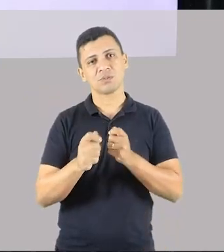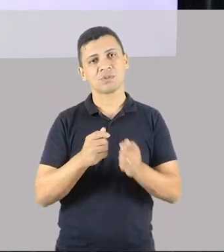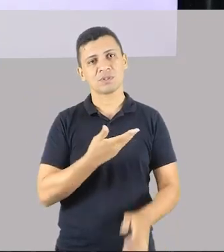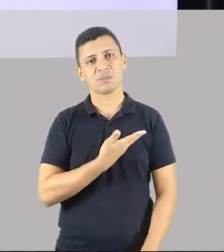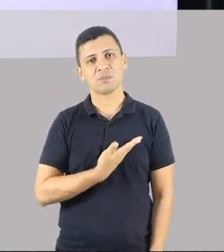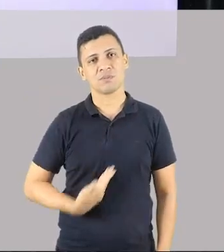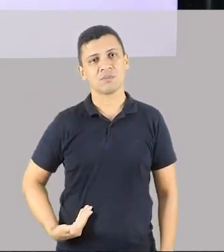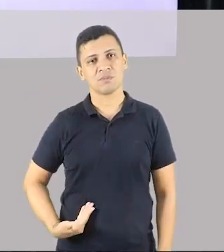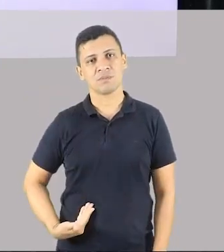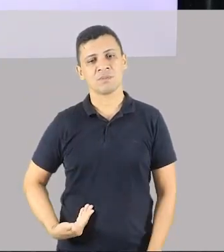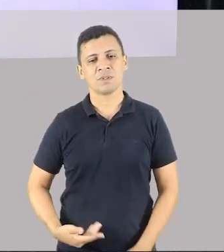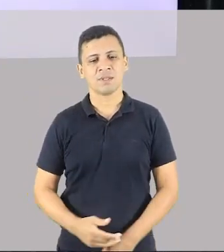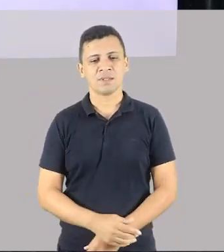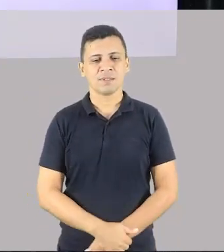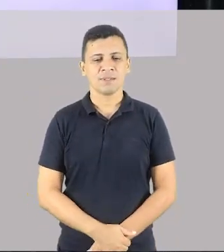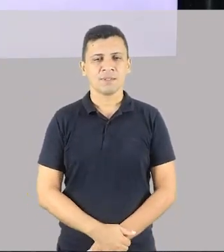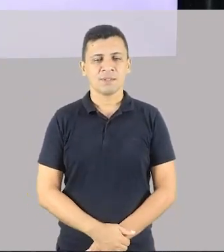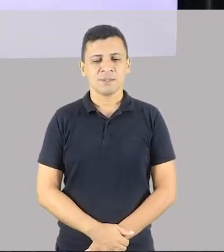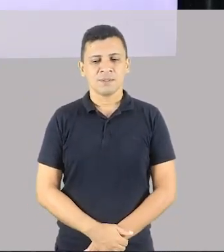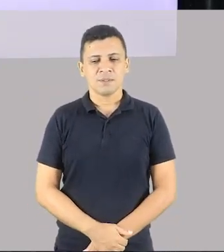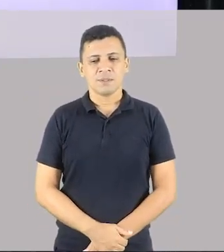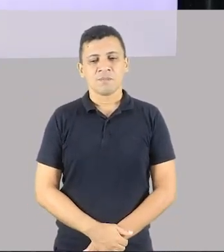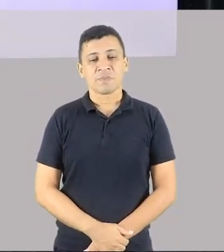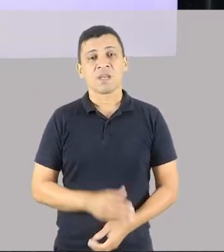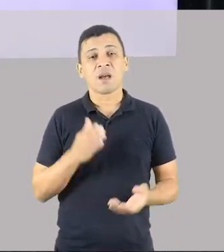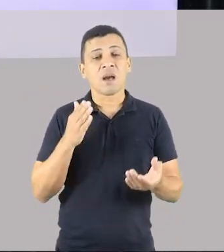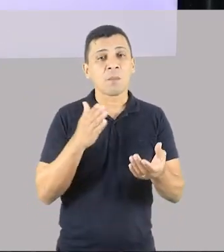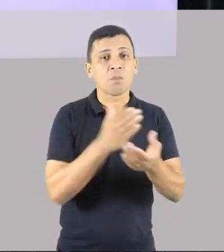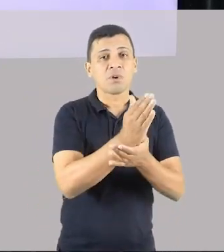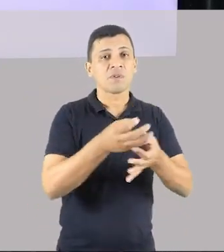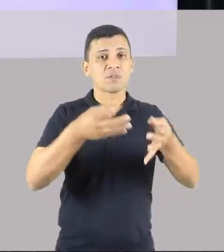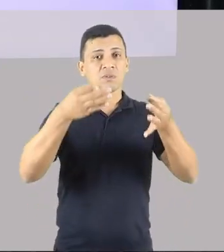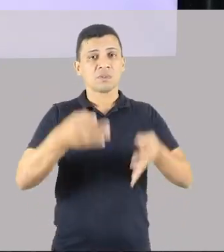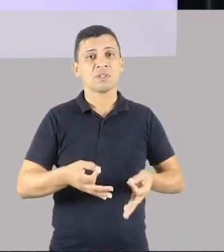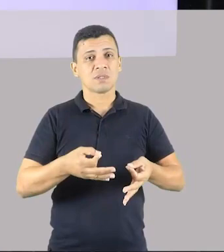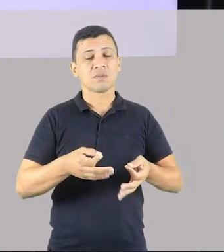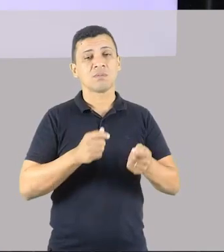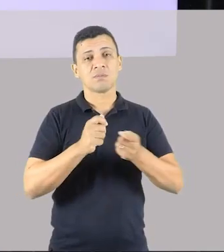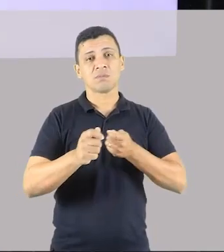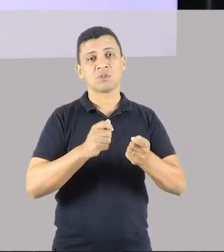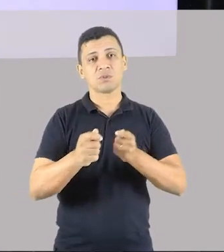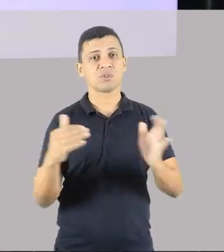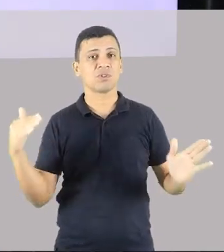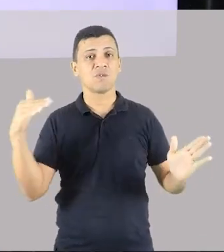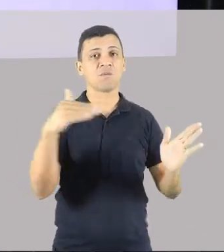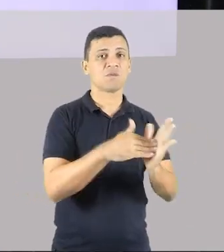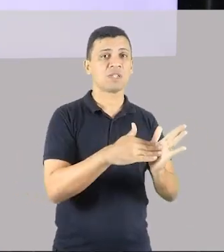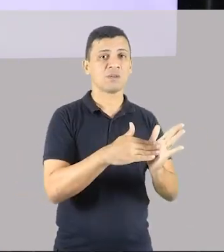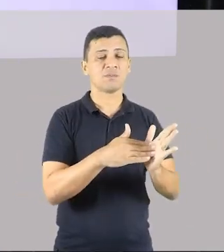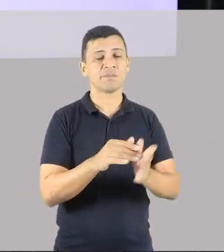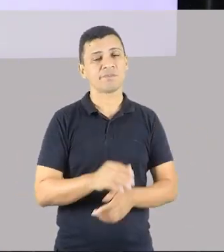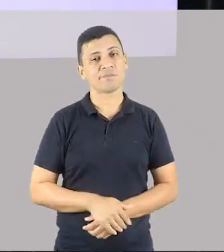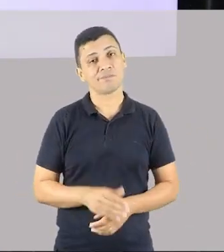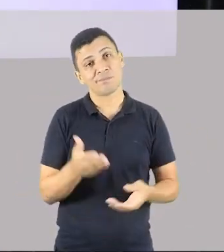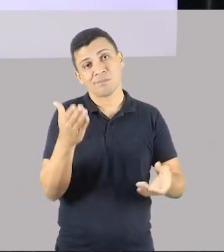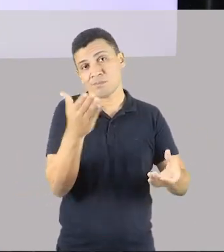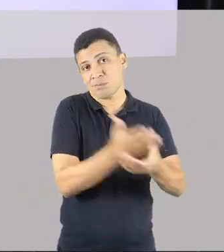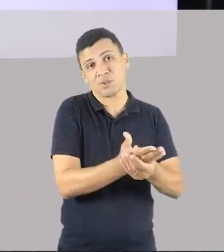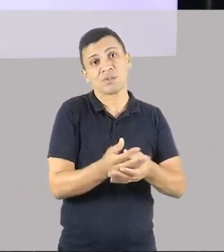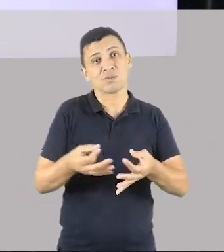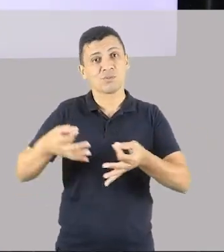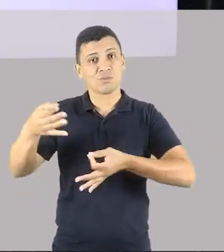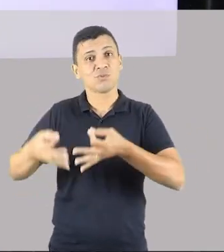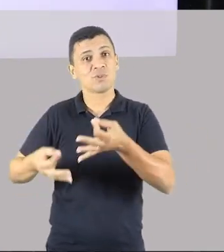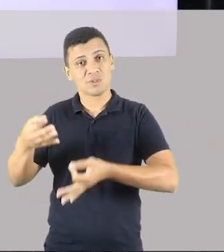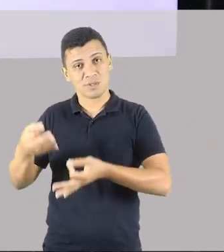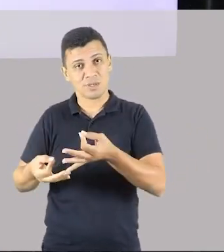pública, ou a prolação de uma decisão administrativa final. Efetivamente, como em um processo judicial,